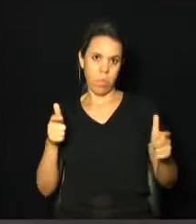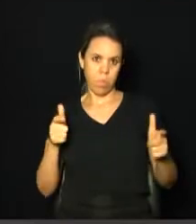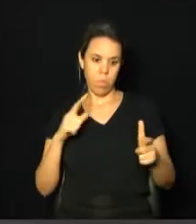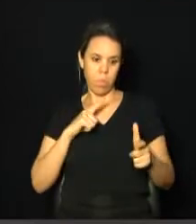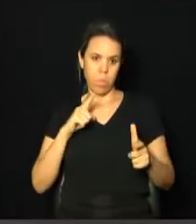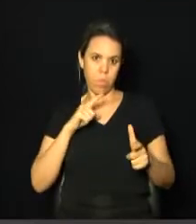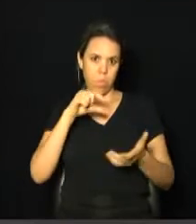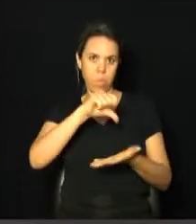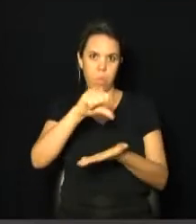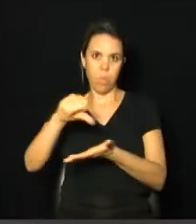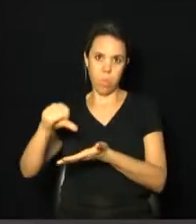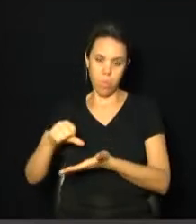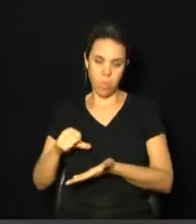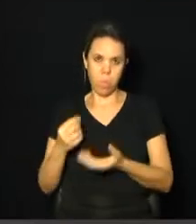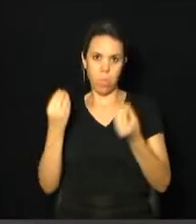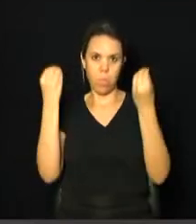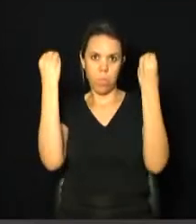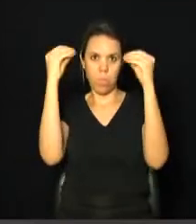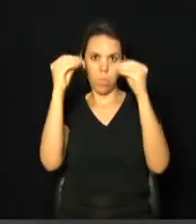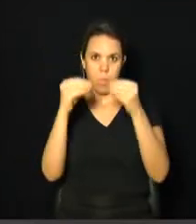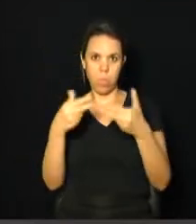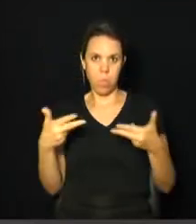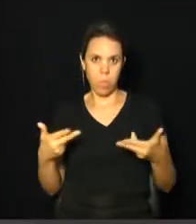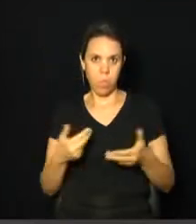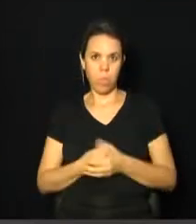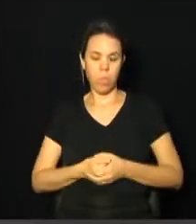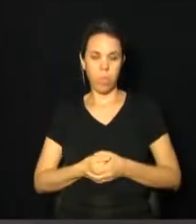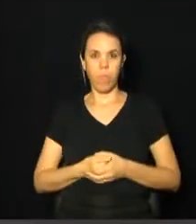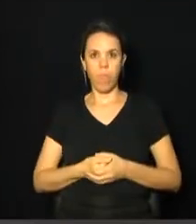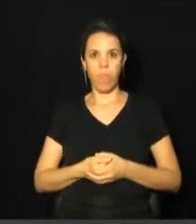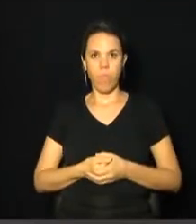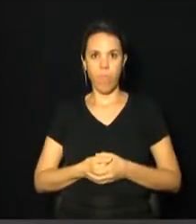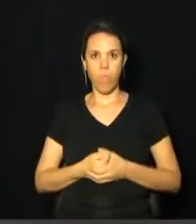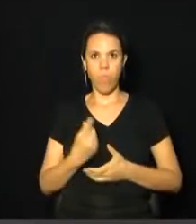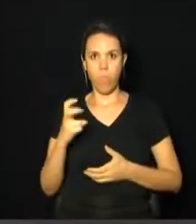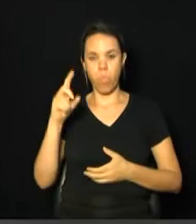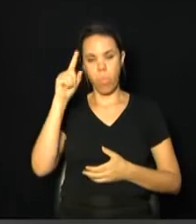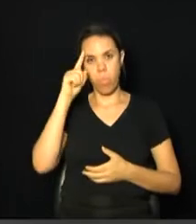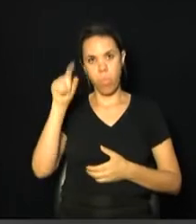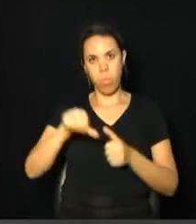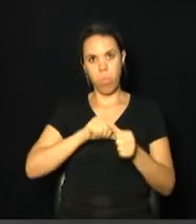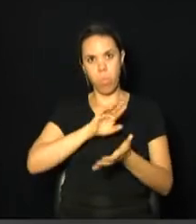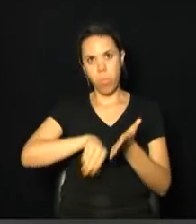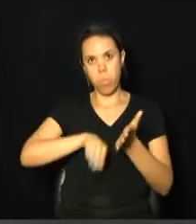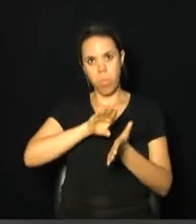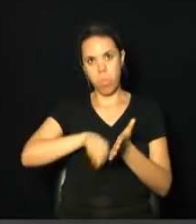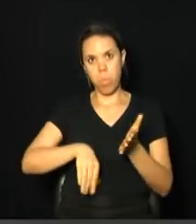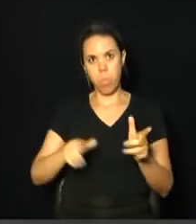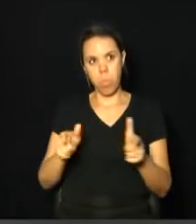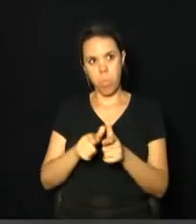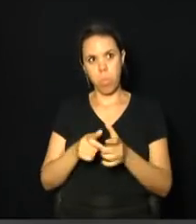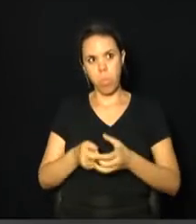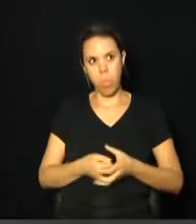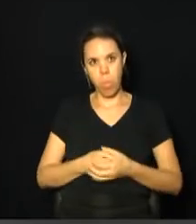alguns pontos que poderia ser colocado e de cada 15 dias ser retirado, até menos.